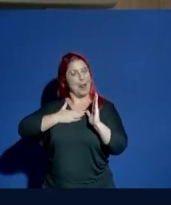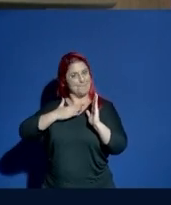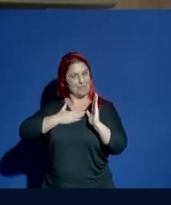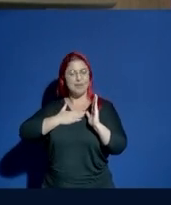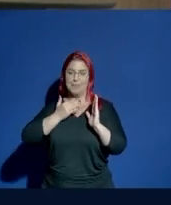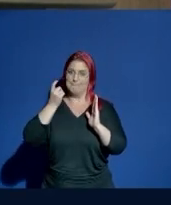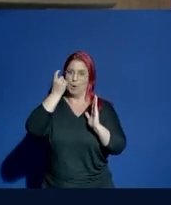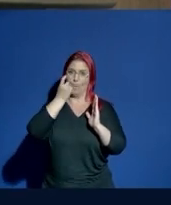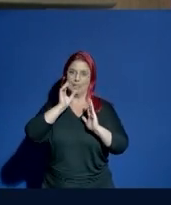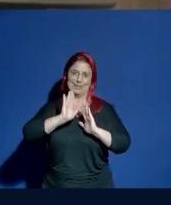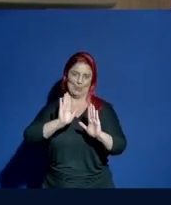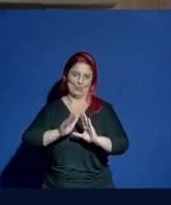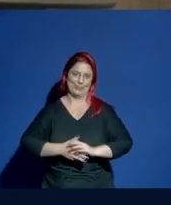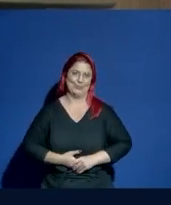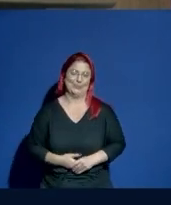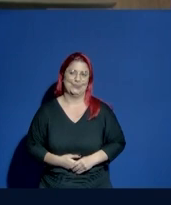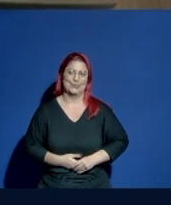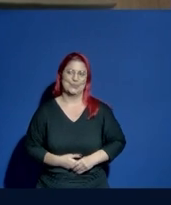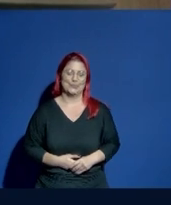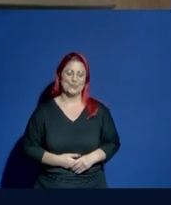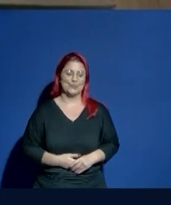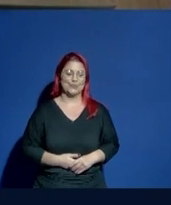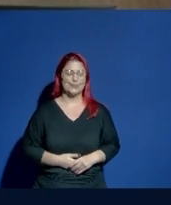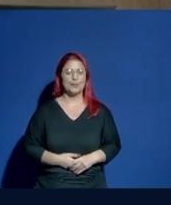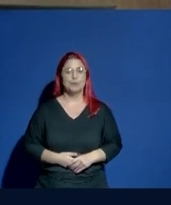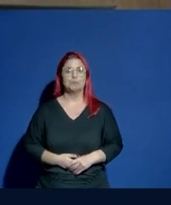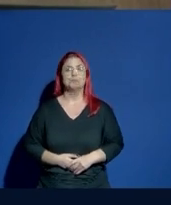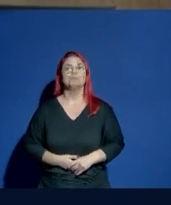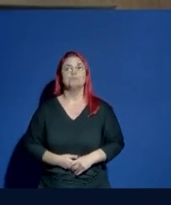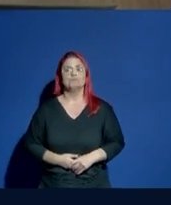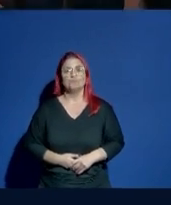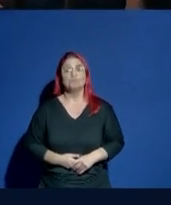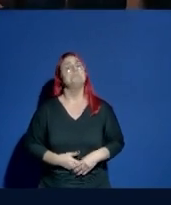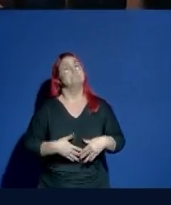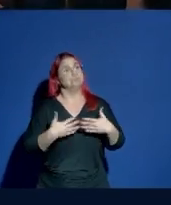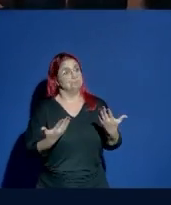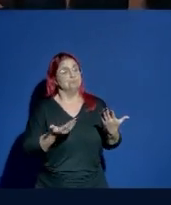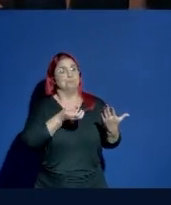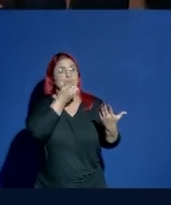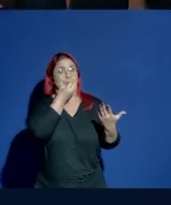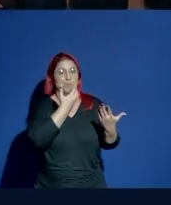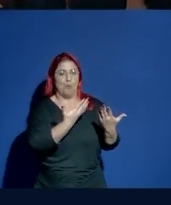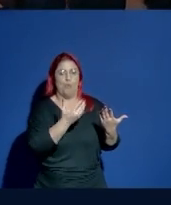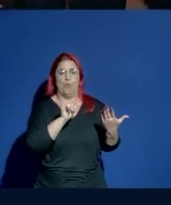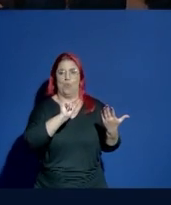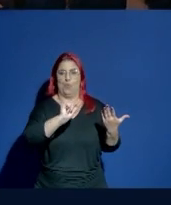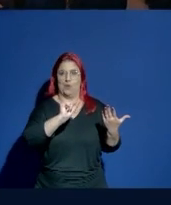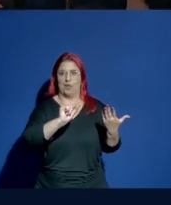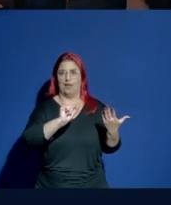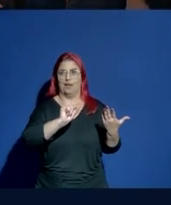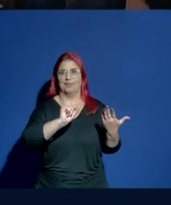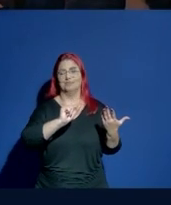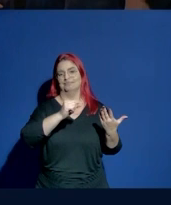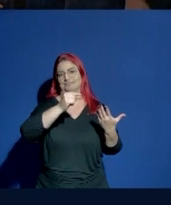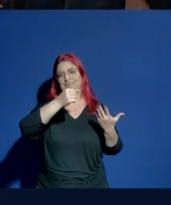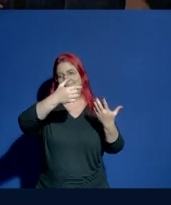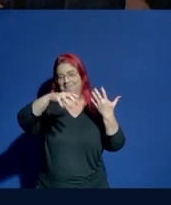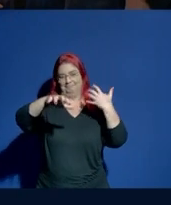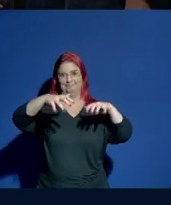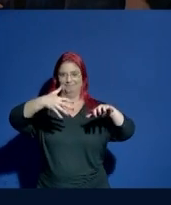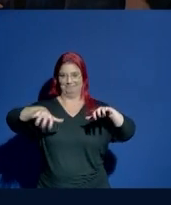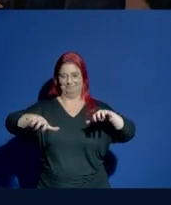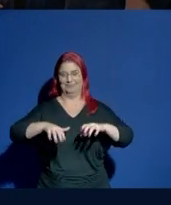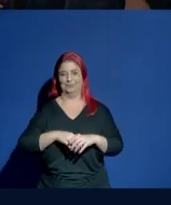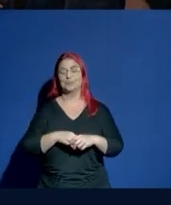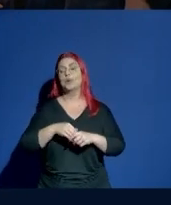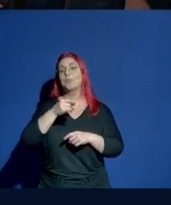momento de preocupação. Bom, que bom que os setores são descorrelacionados. O